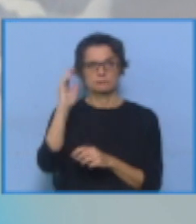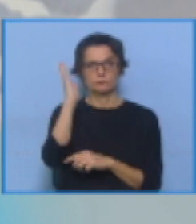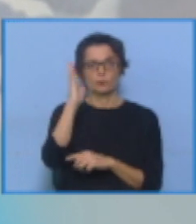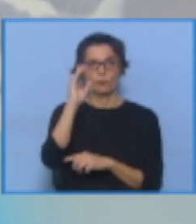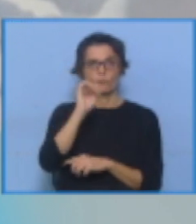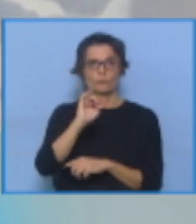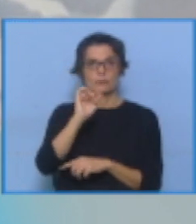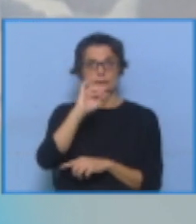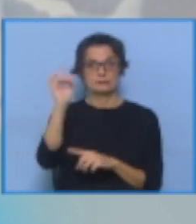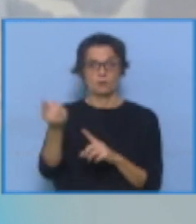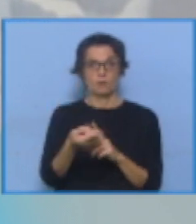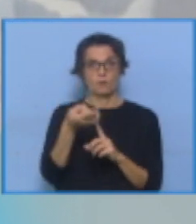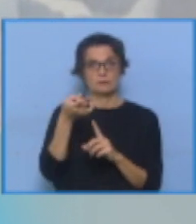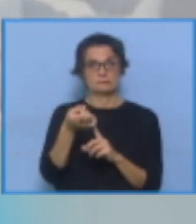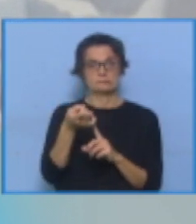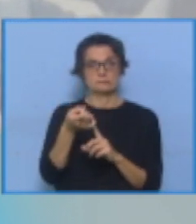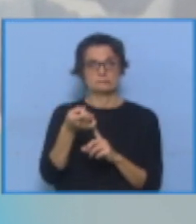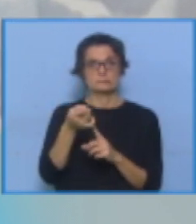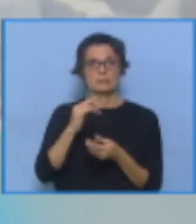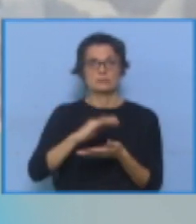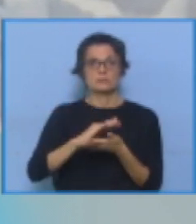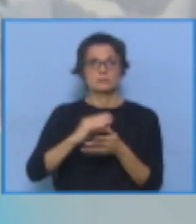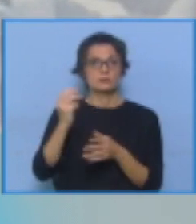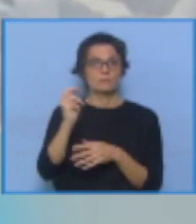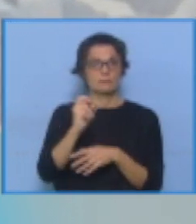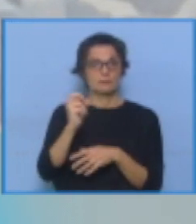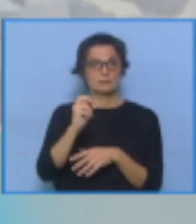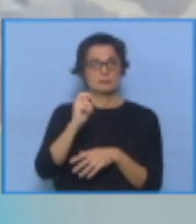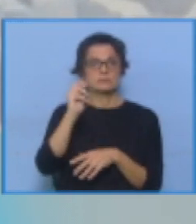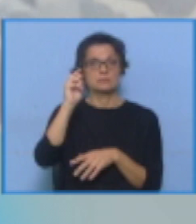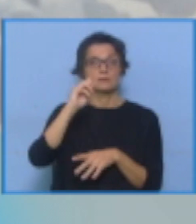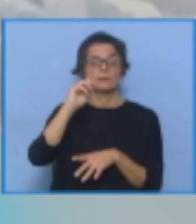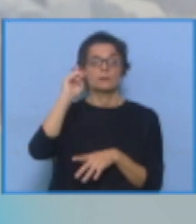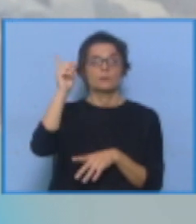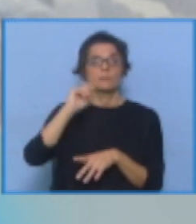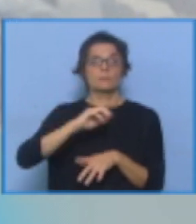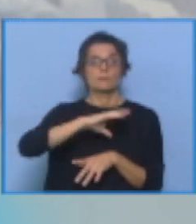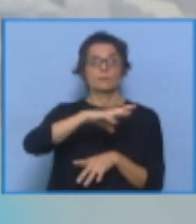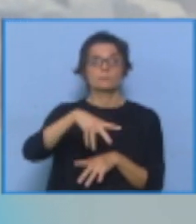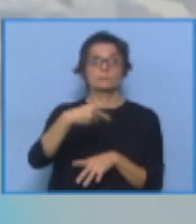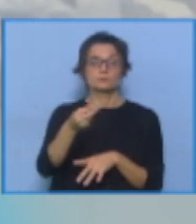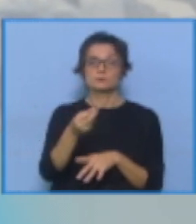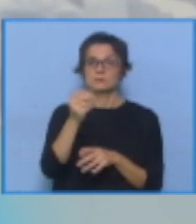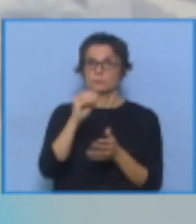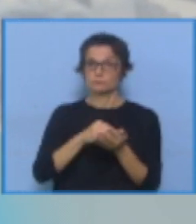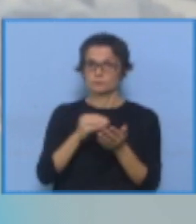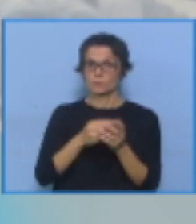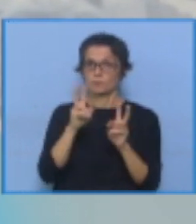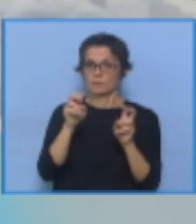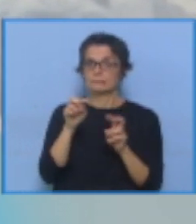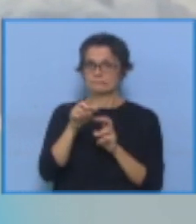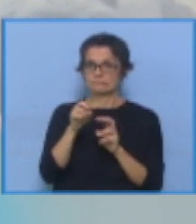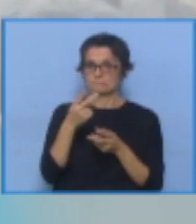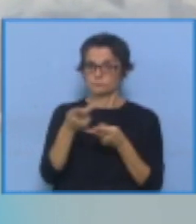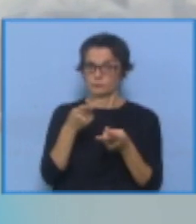em sintonia com a terceira edição do Dia Mundial dos Pobres. É o tema que vamos analisar dentro de instantes com